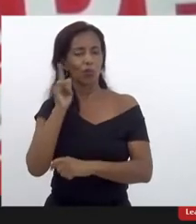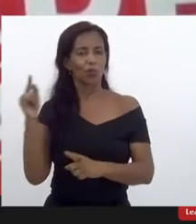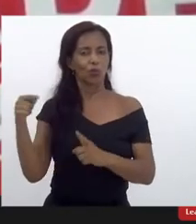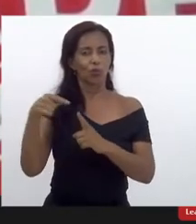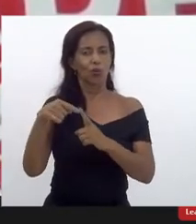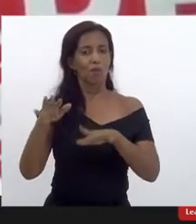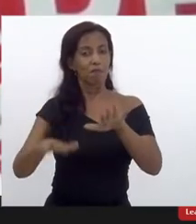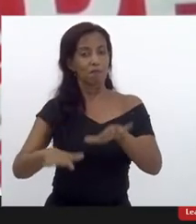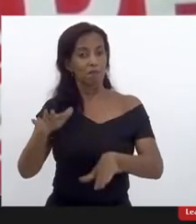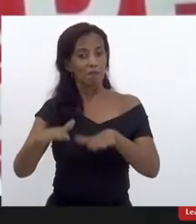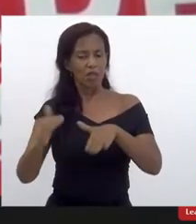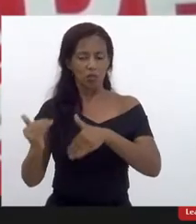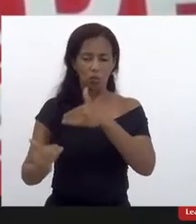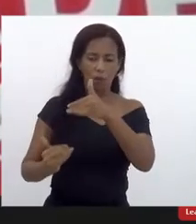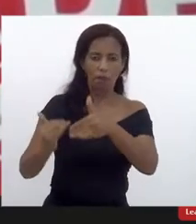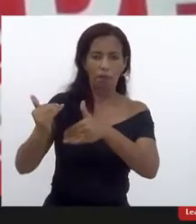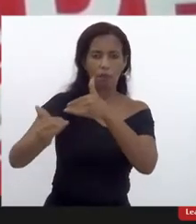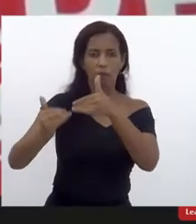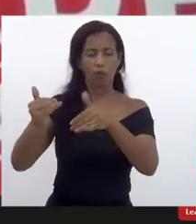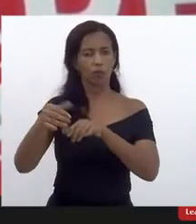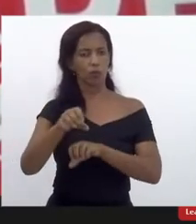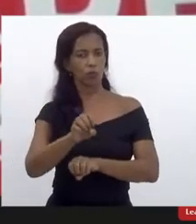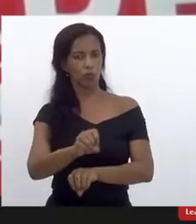Porque mesmo com a progressão